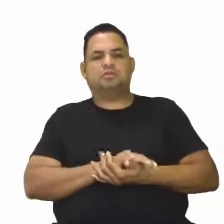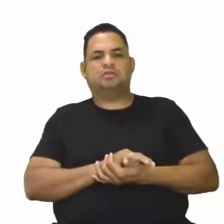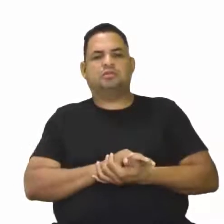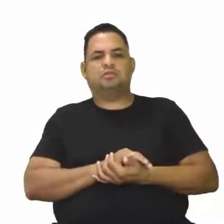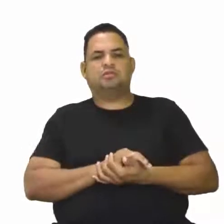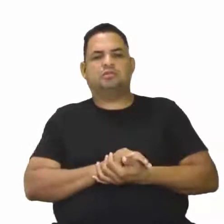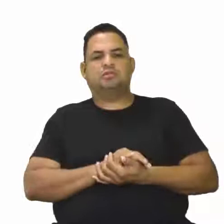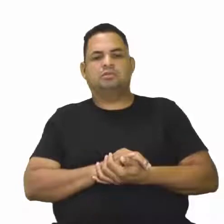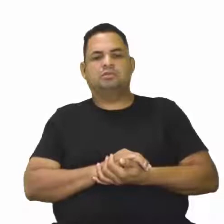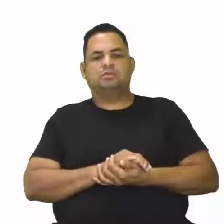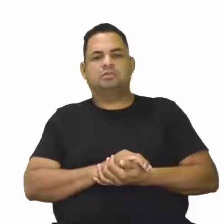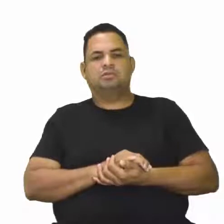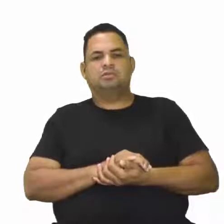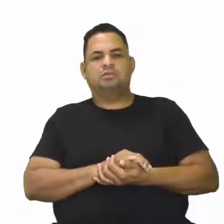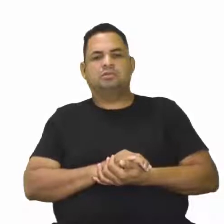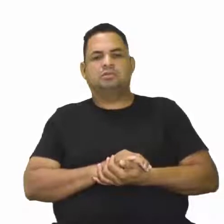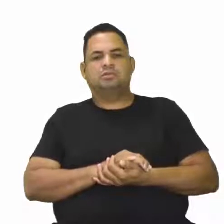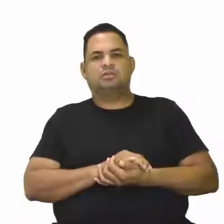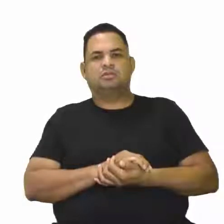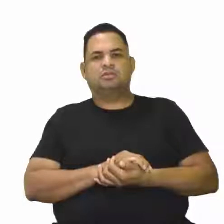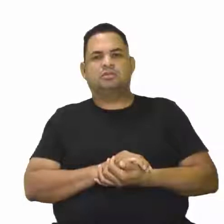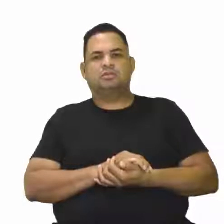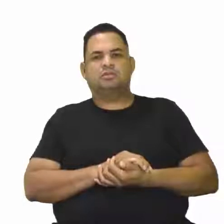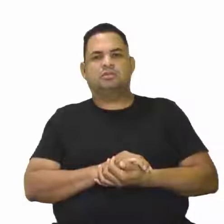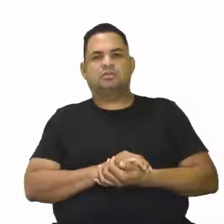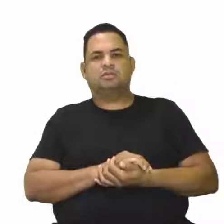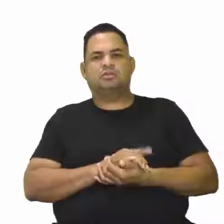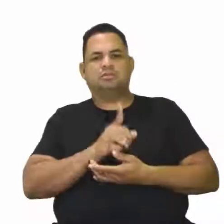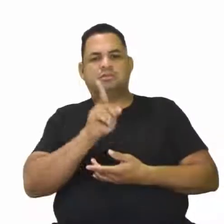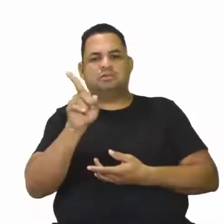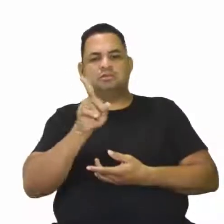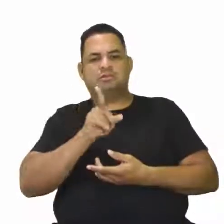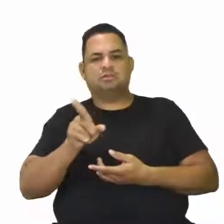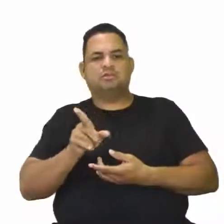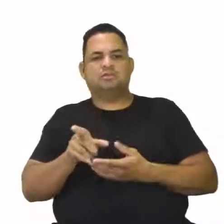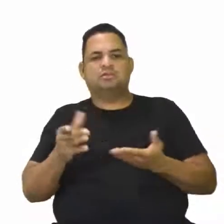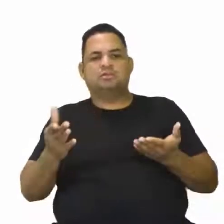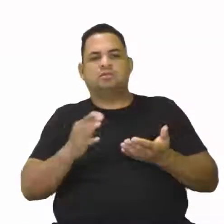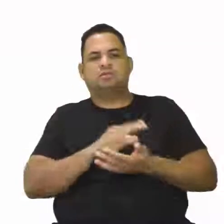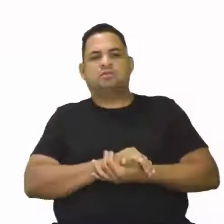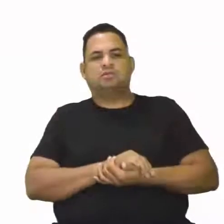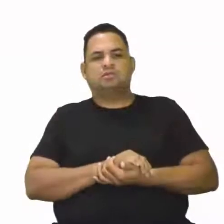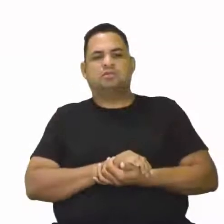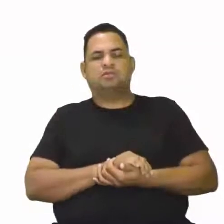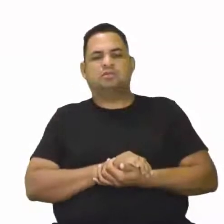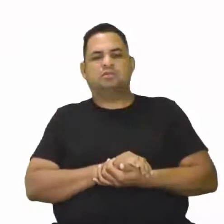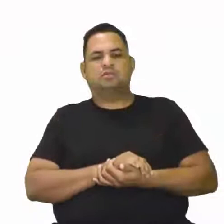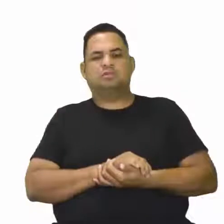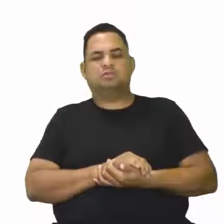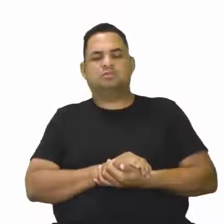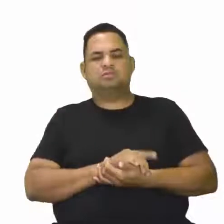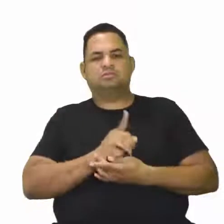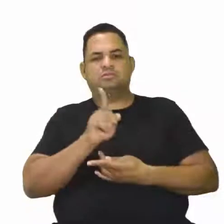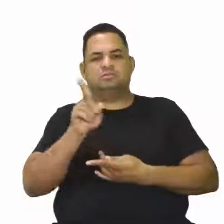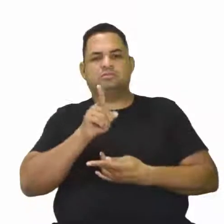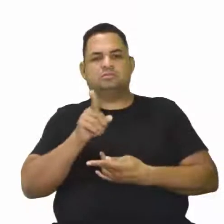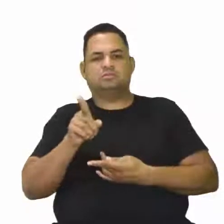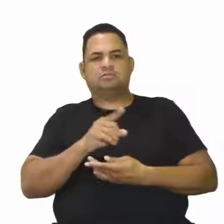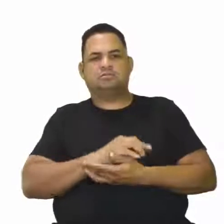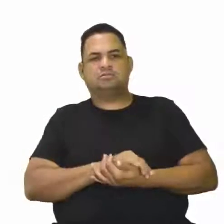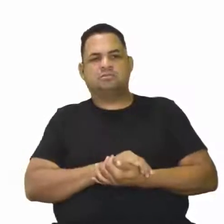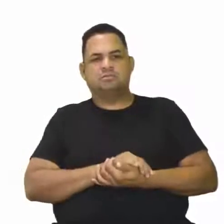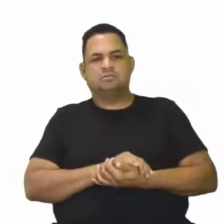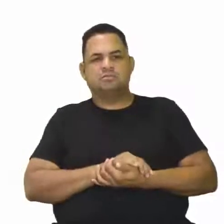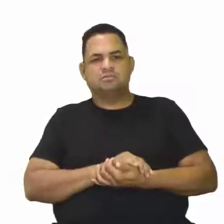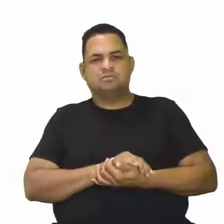fluxograma? Hierárquico. Ele é teia de aranha? Olha aqui, ele vem aqui e através dele ele tem